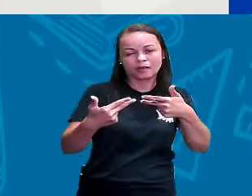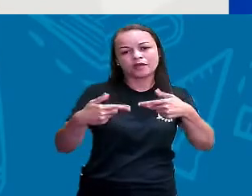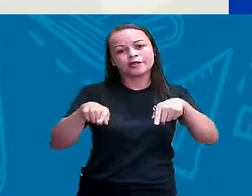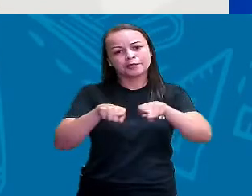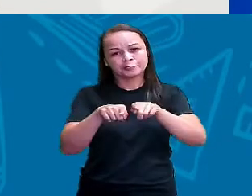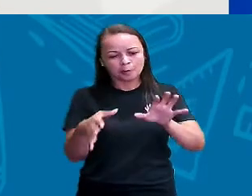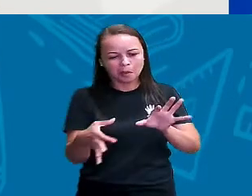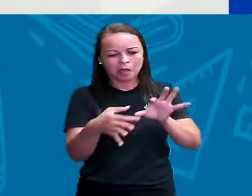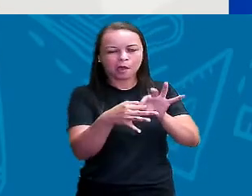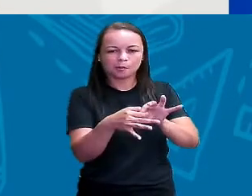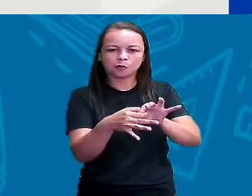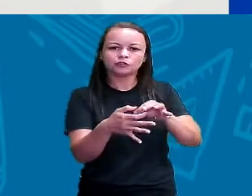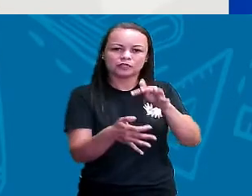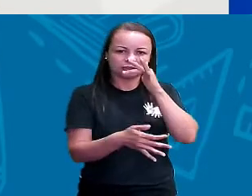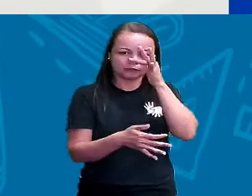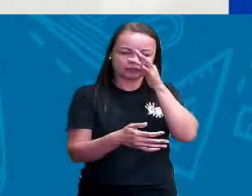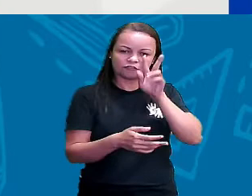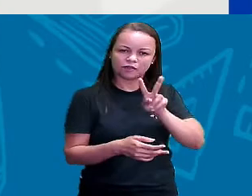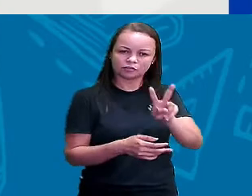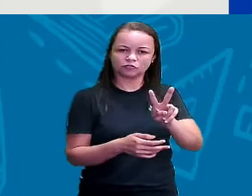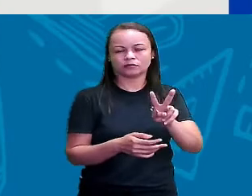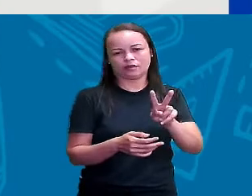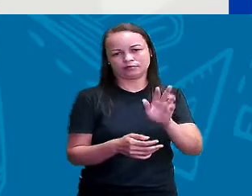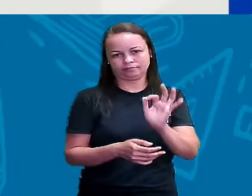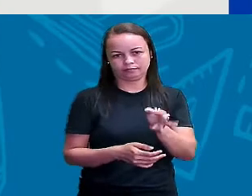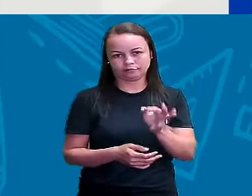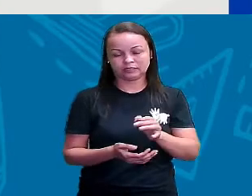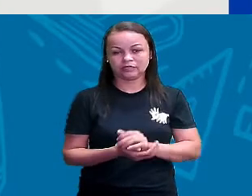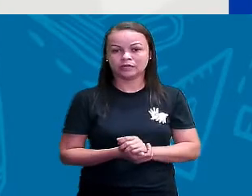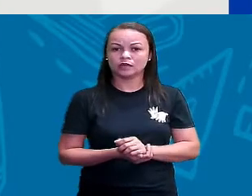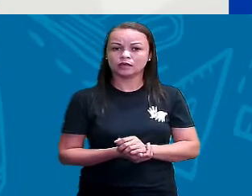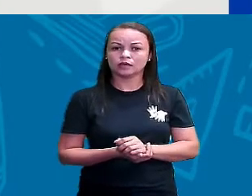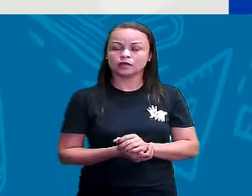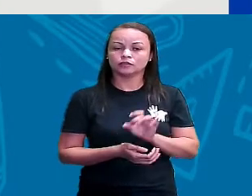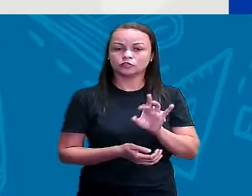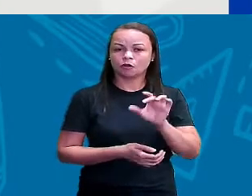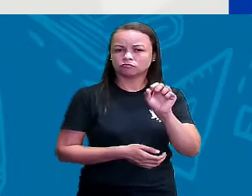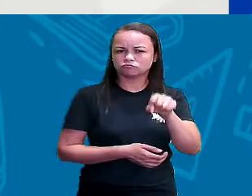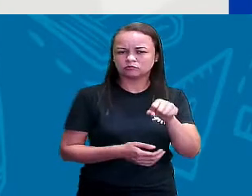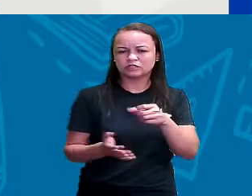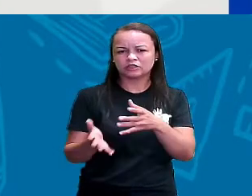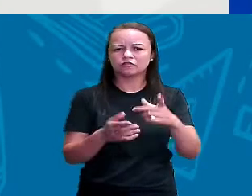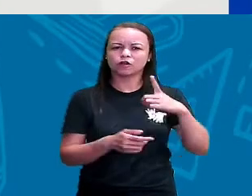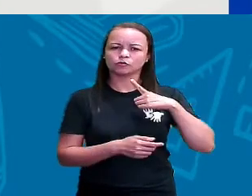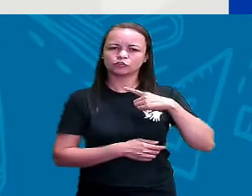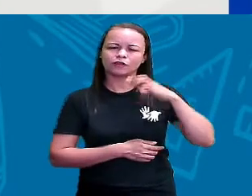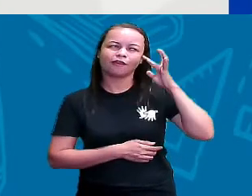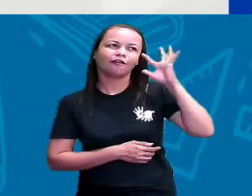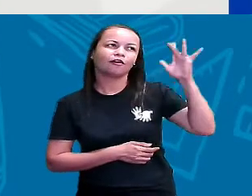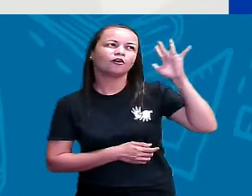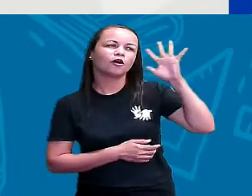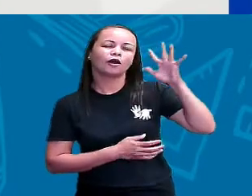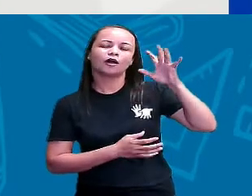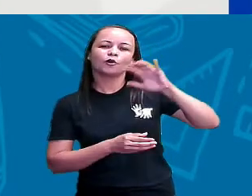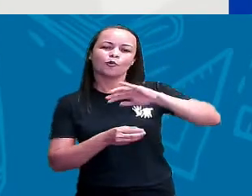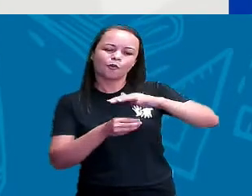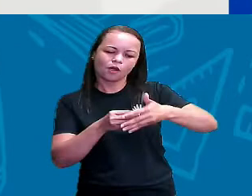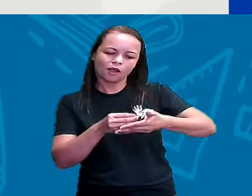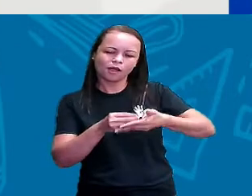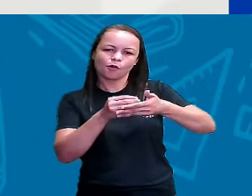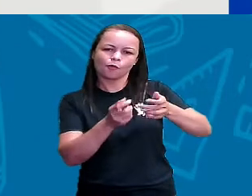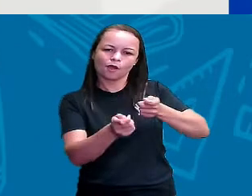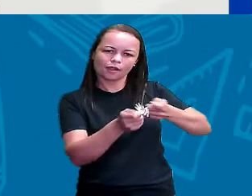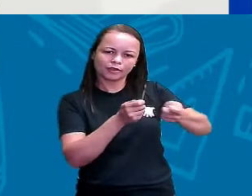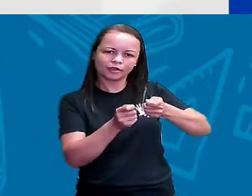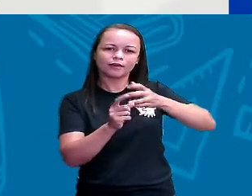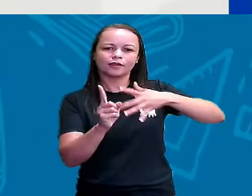demais espécies de vegetais, tá certo? E só assim a gente vai ter o tão sonhado equilíbrio